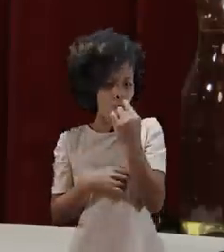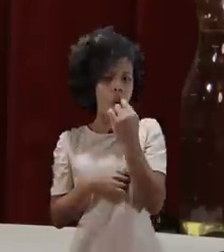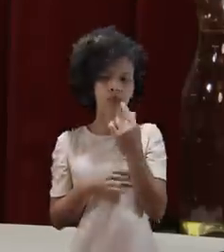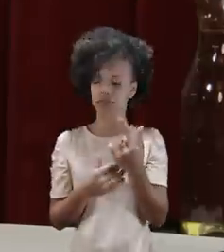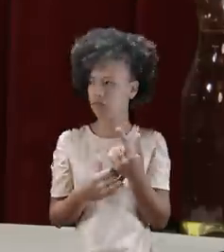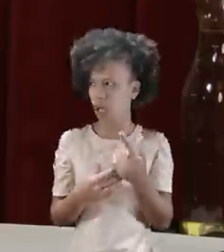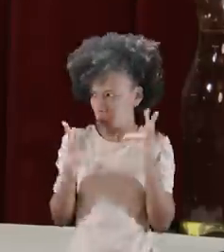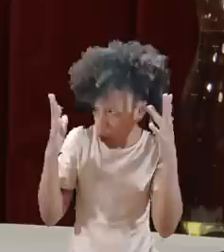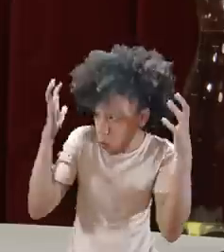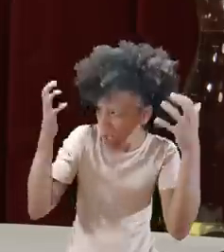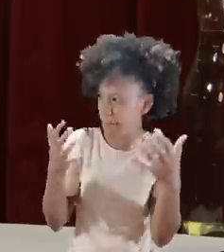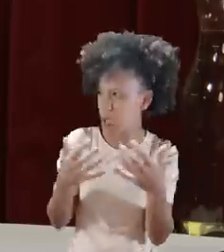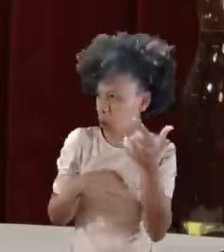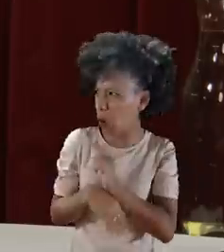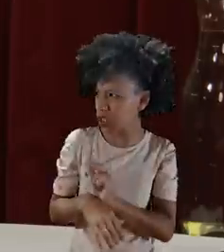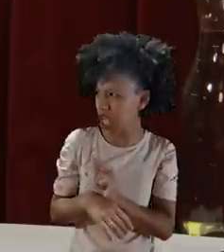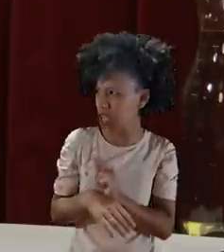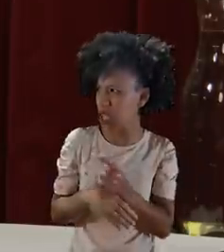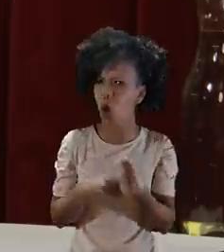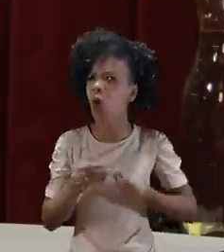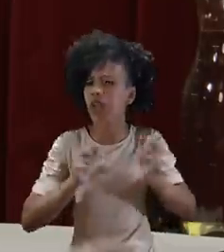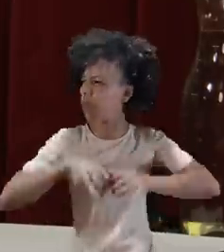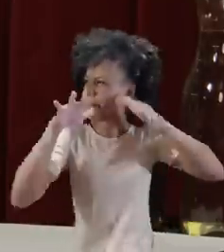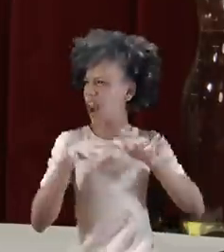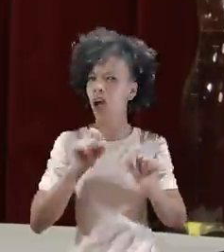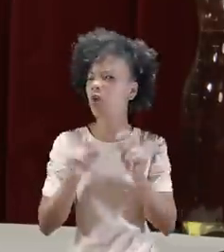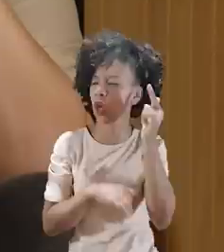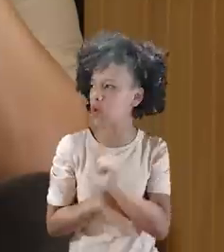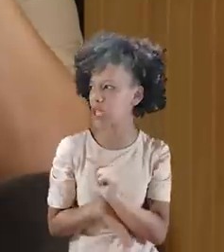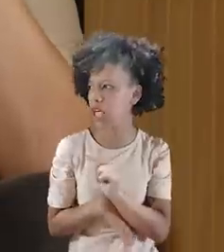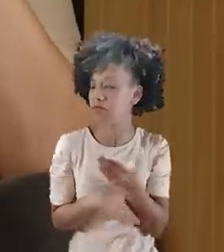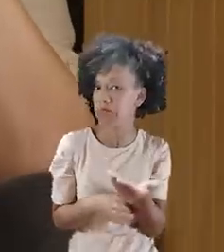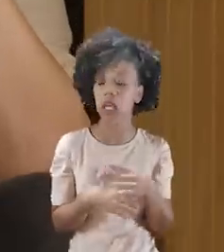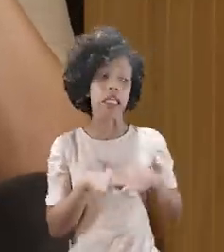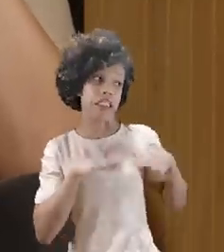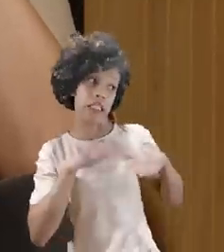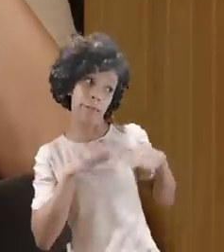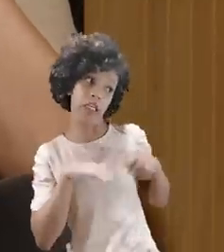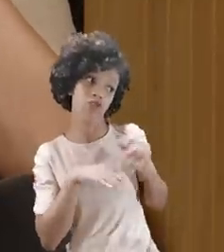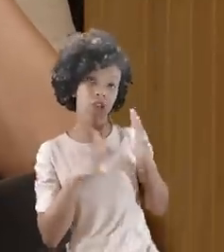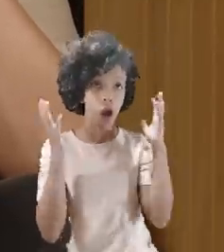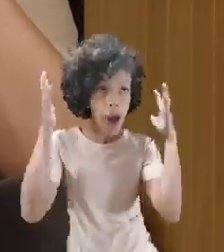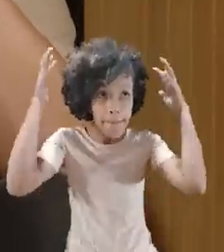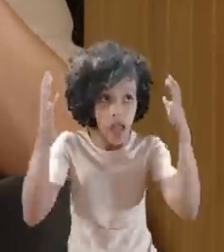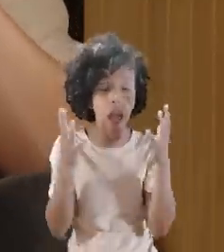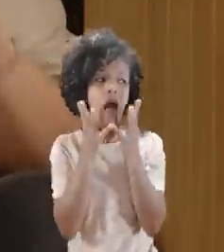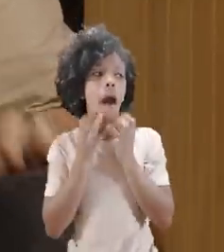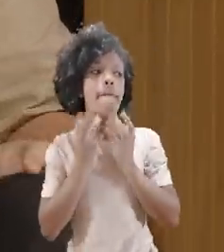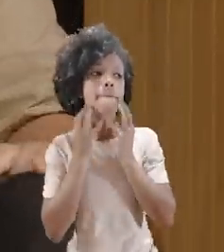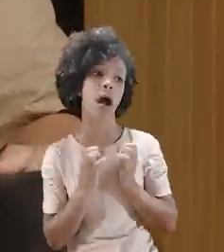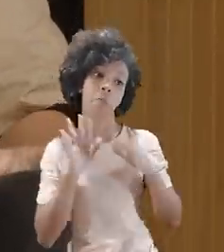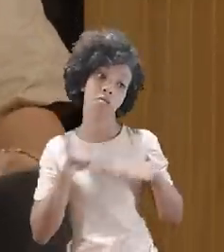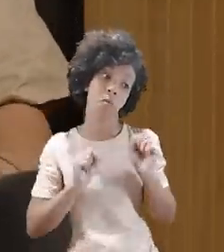para fazer isso de acordo com o cabelo não como é que tem que ser ver o que que é milagre o que que é possível cara dependendo do Como tirar o cabelo a barba